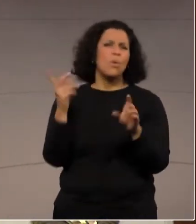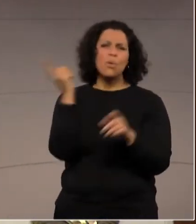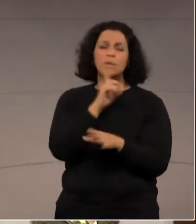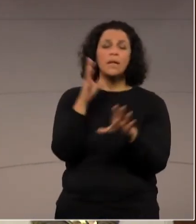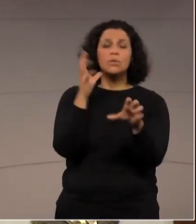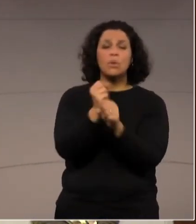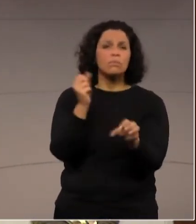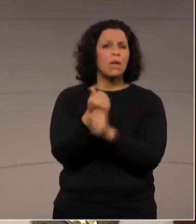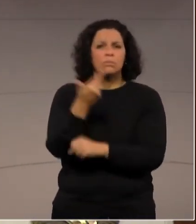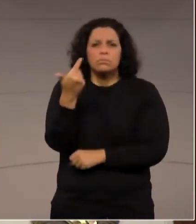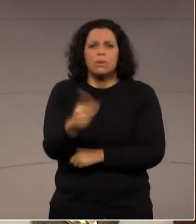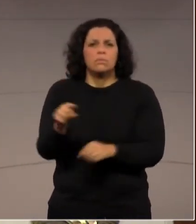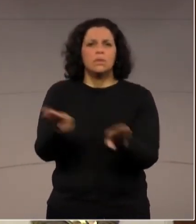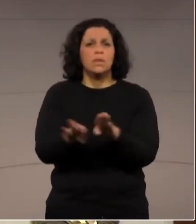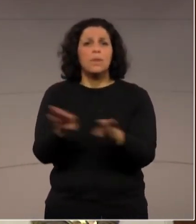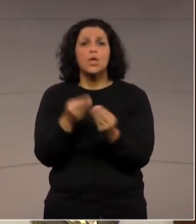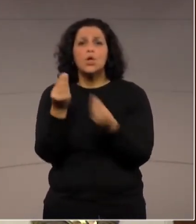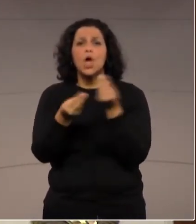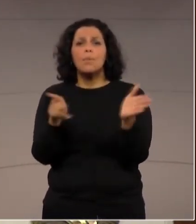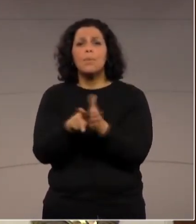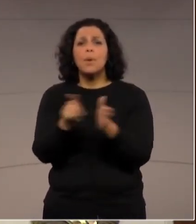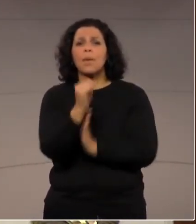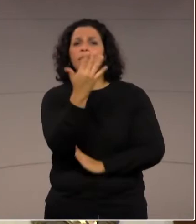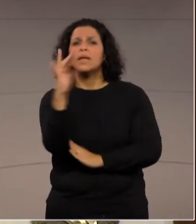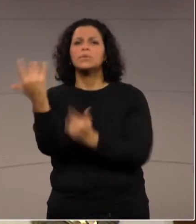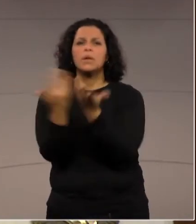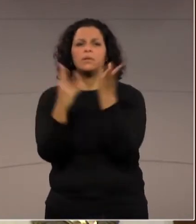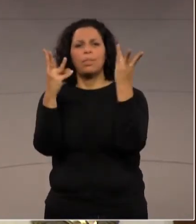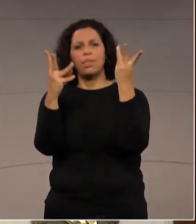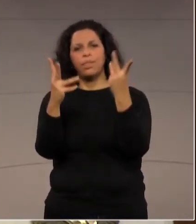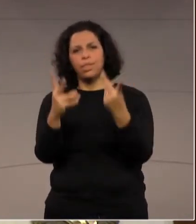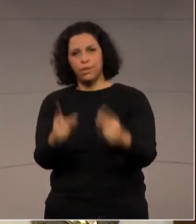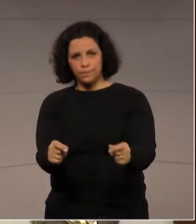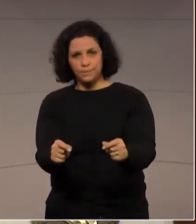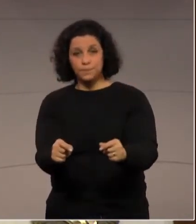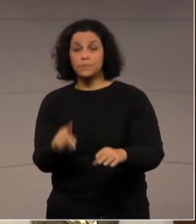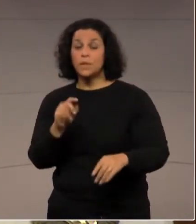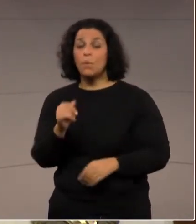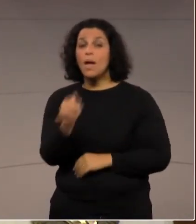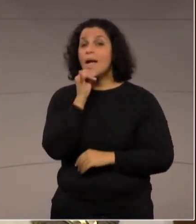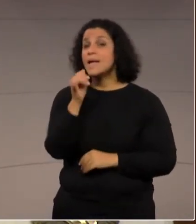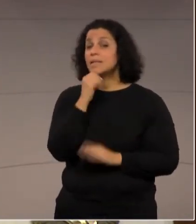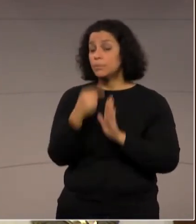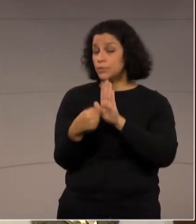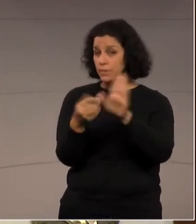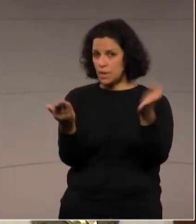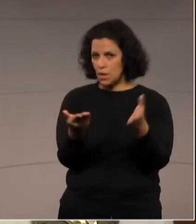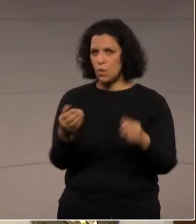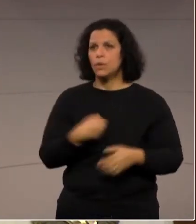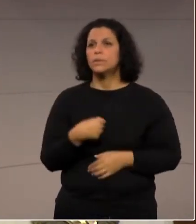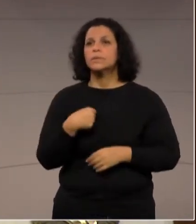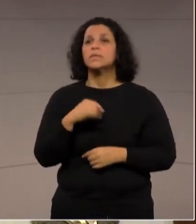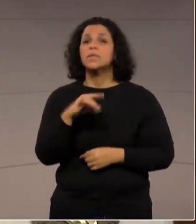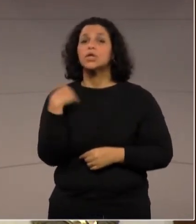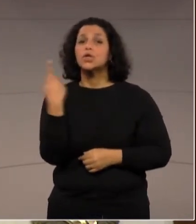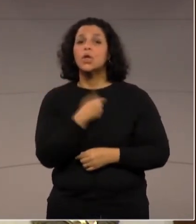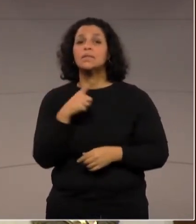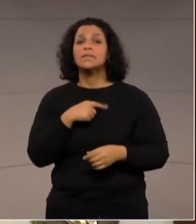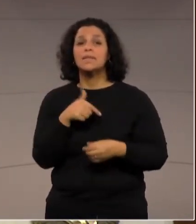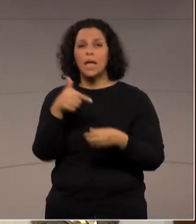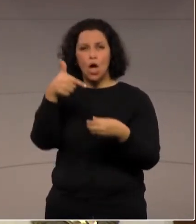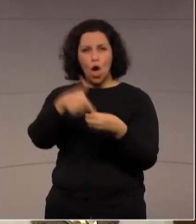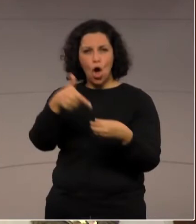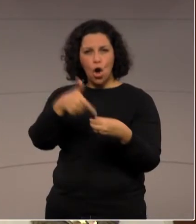contabiliza a precarização da natureza vou dar um exemplo para vocês quanto mais se petróleo